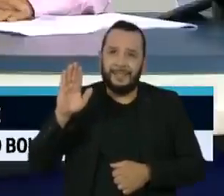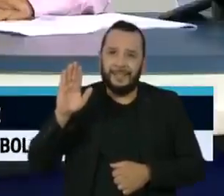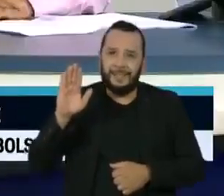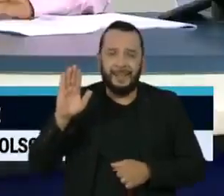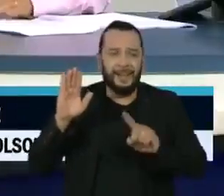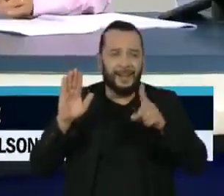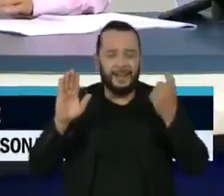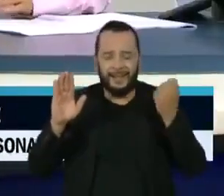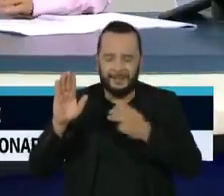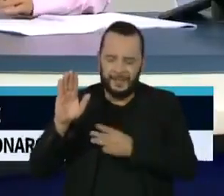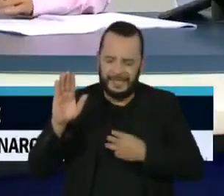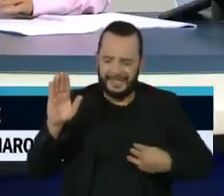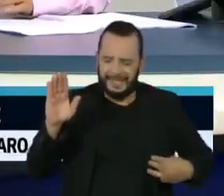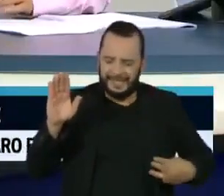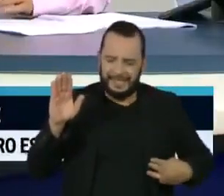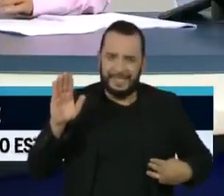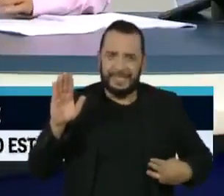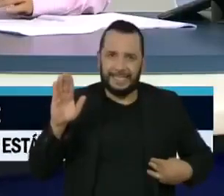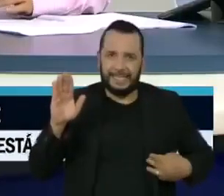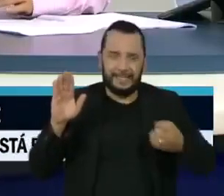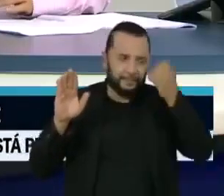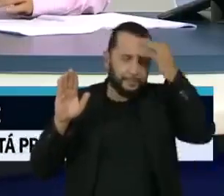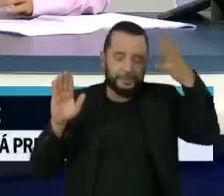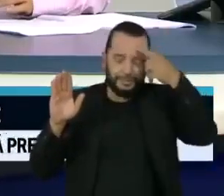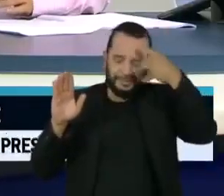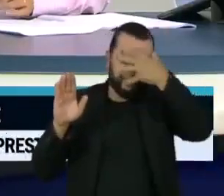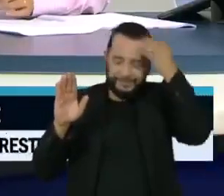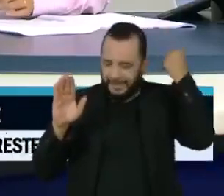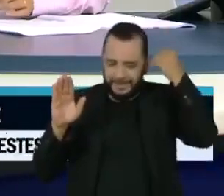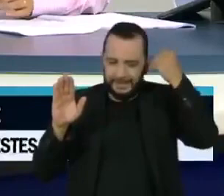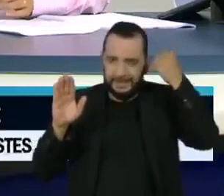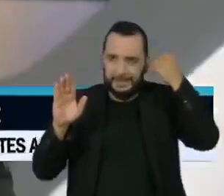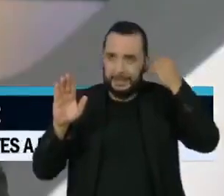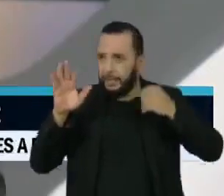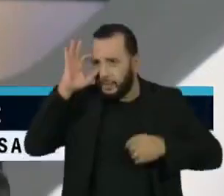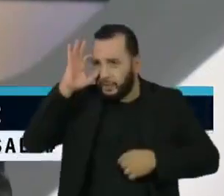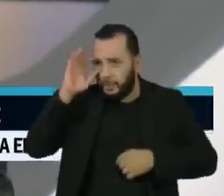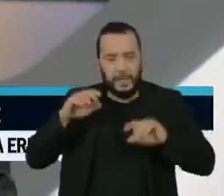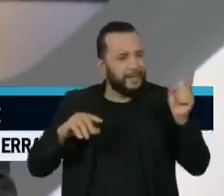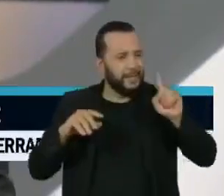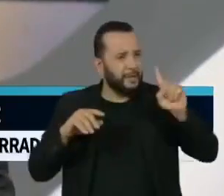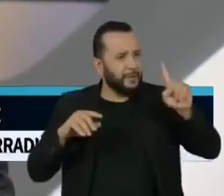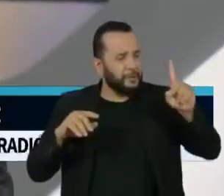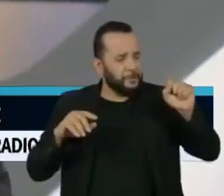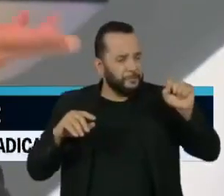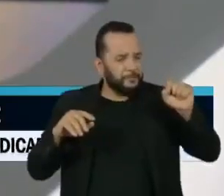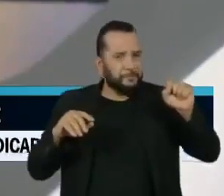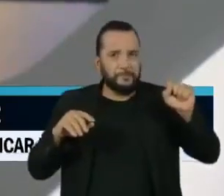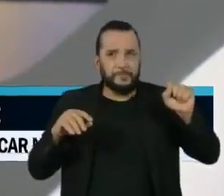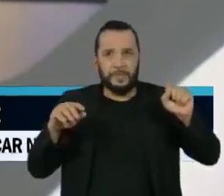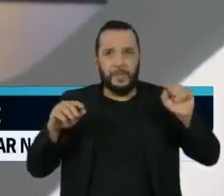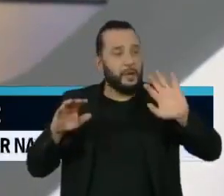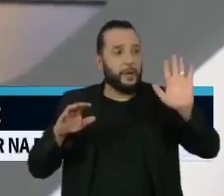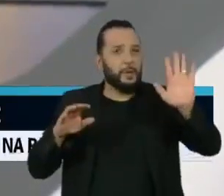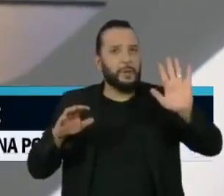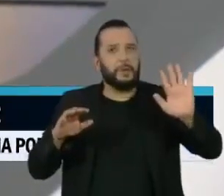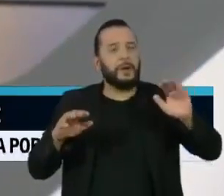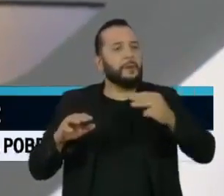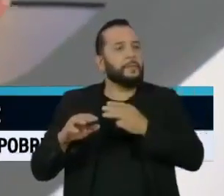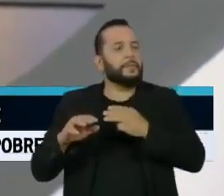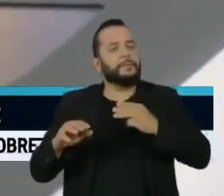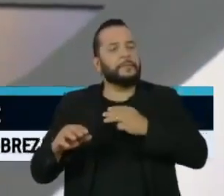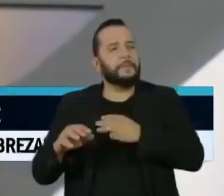a ex-ministra, nossa, deu um branco. A Dilma? Não. Imagina, a ministra do Meio